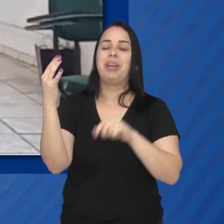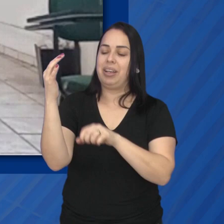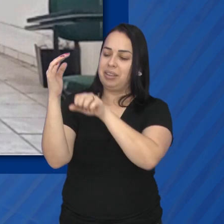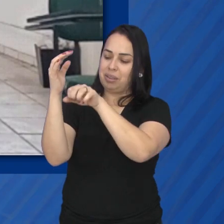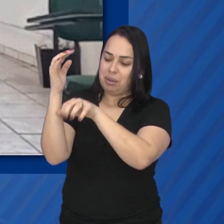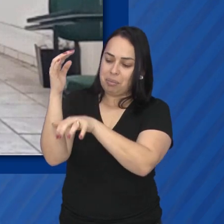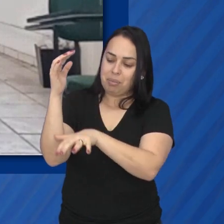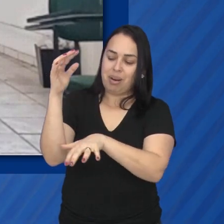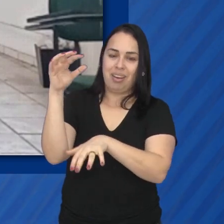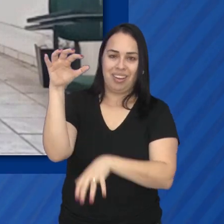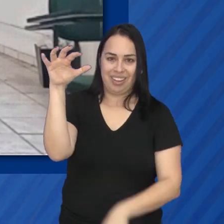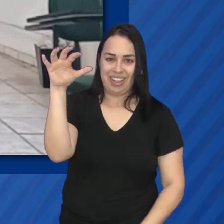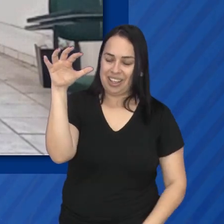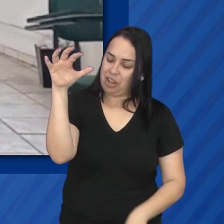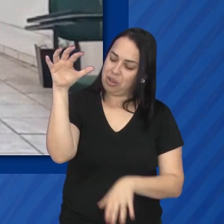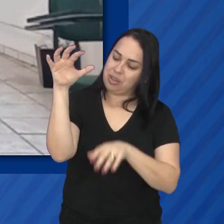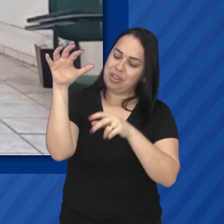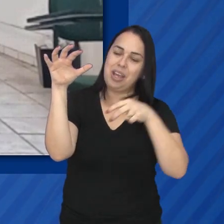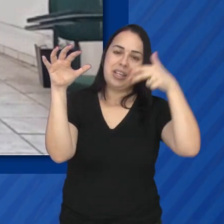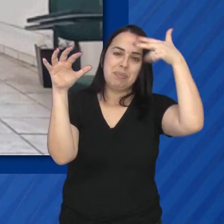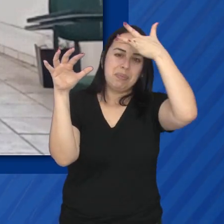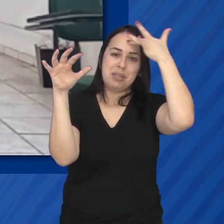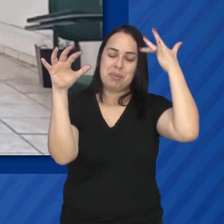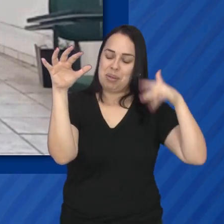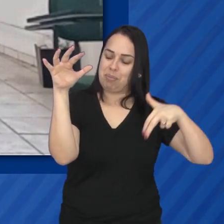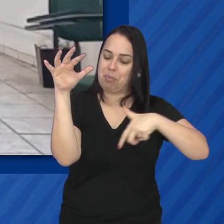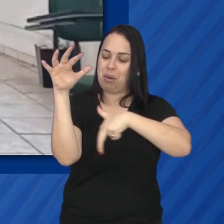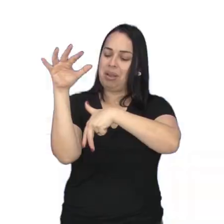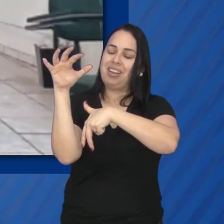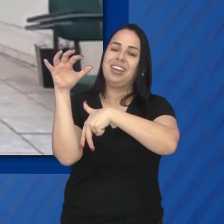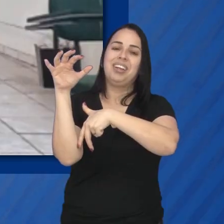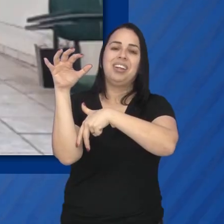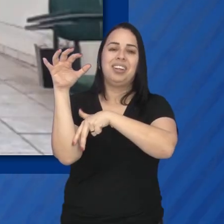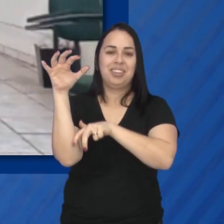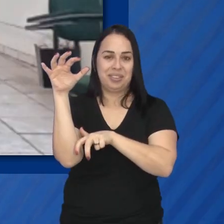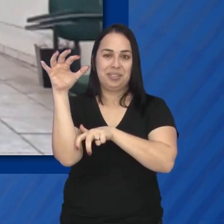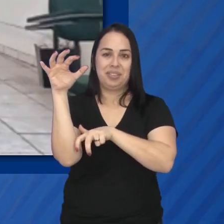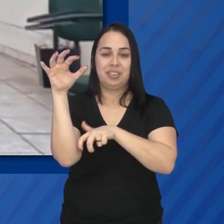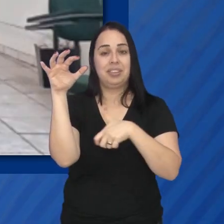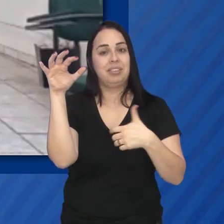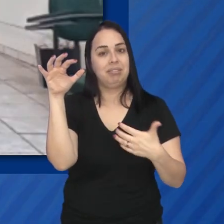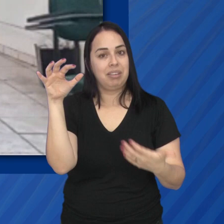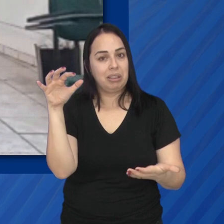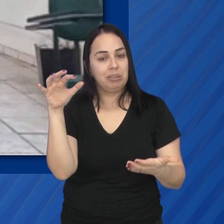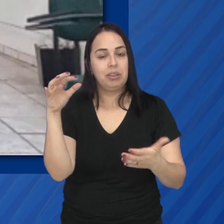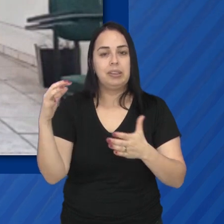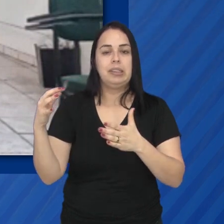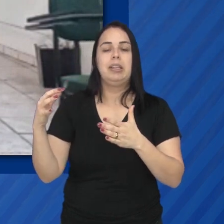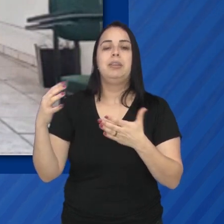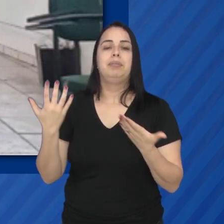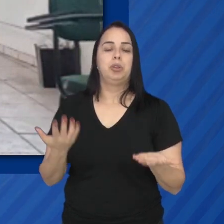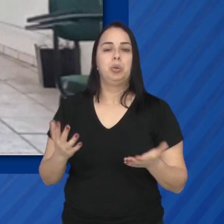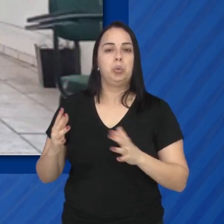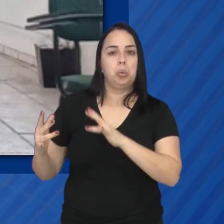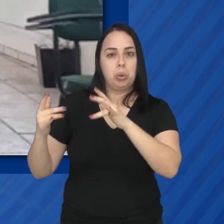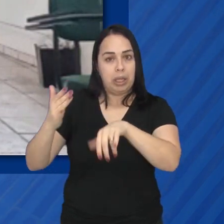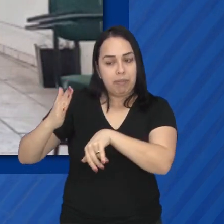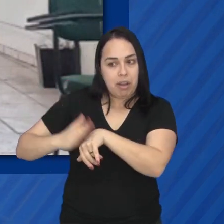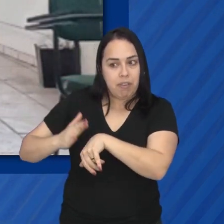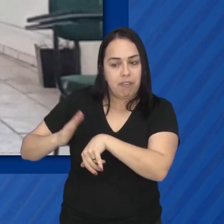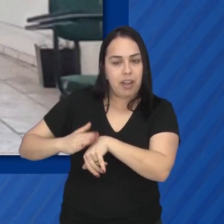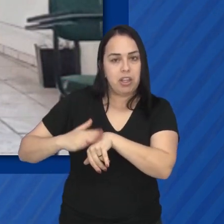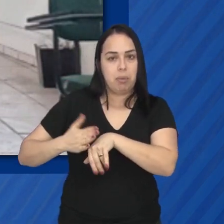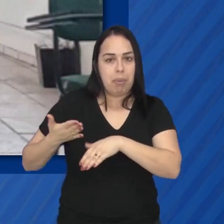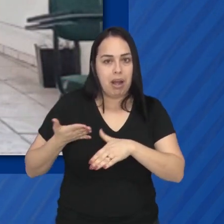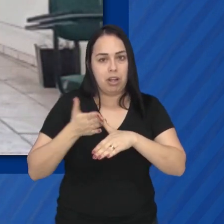importante, sombra para os seus habitantes. Eu acho que toda a ação for